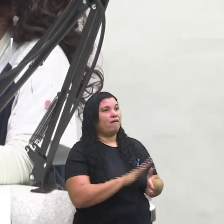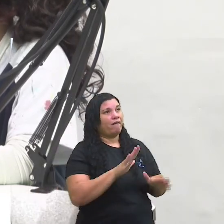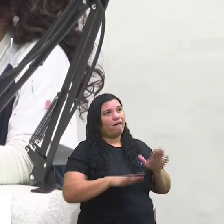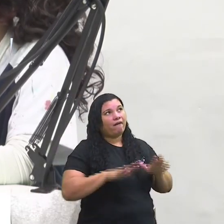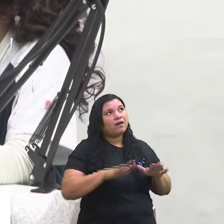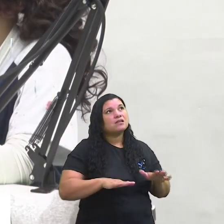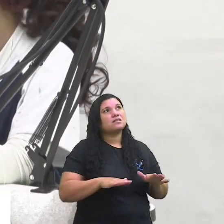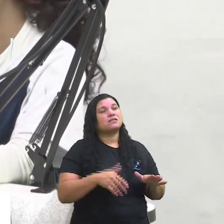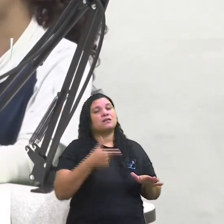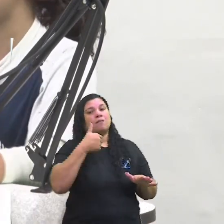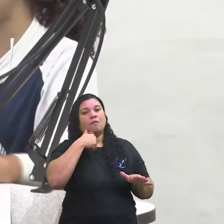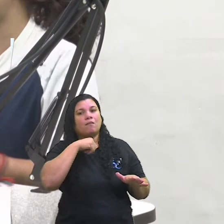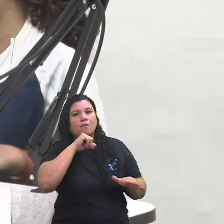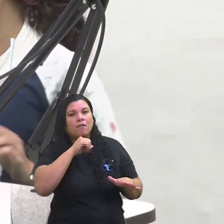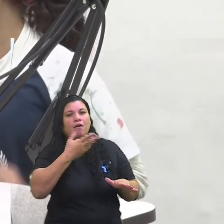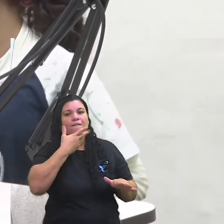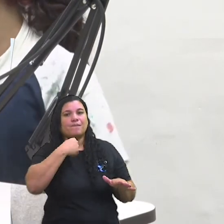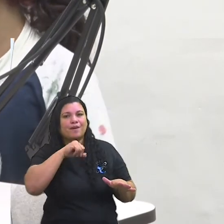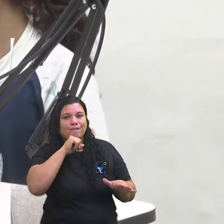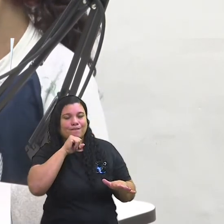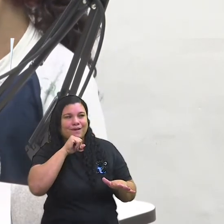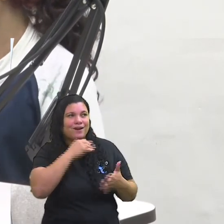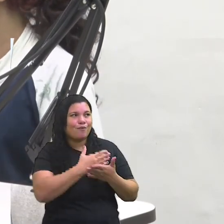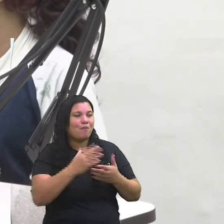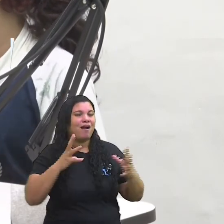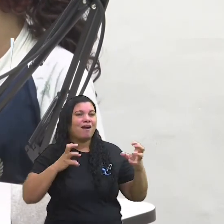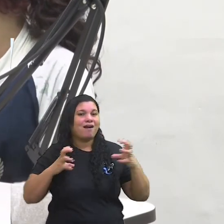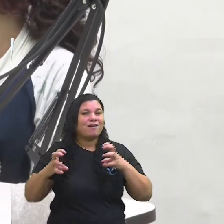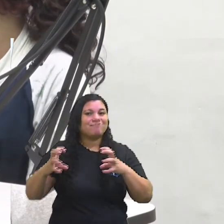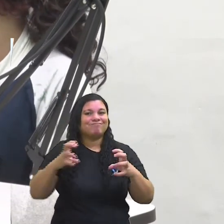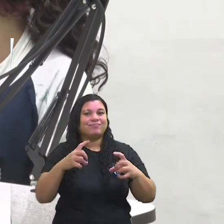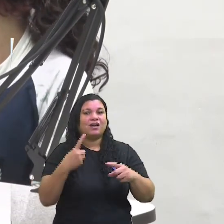coisas ruins para a família. Então, a consciência tem que ser de todos, né?